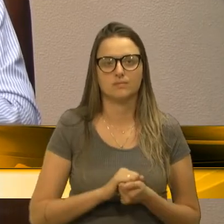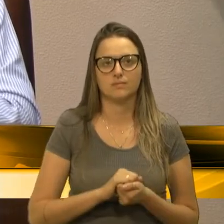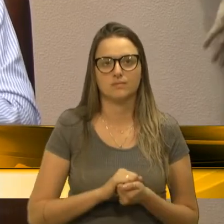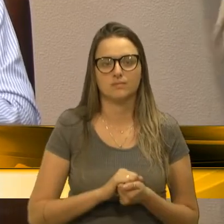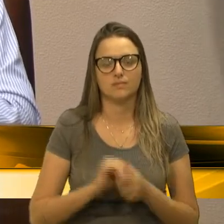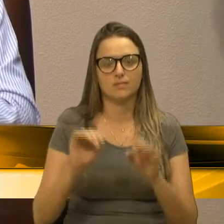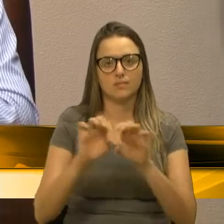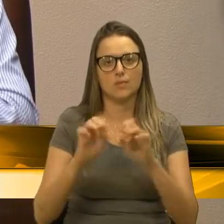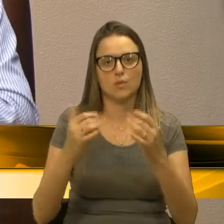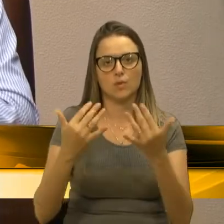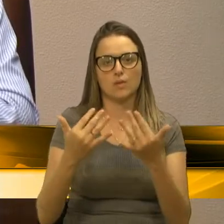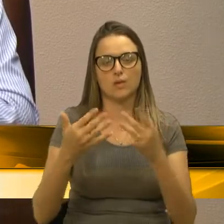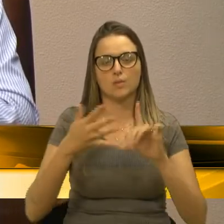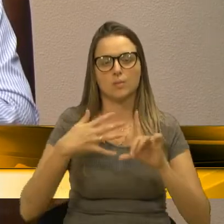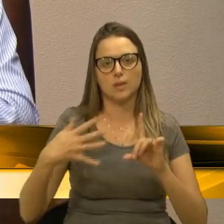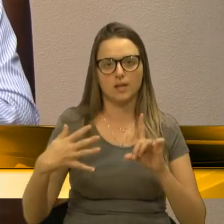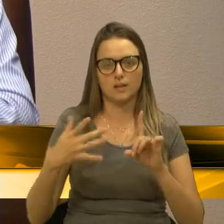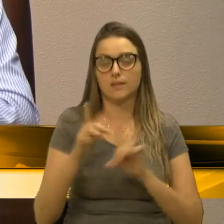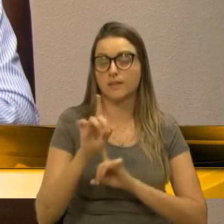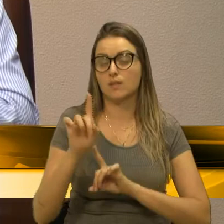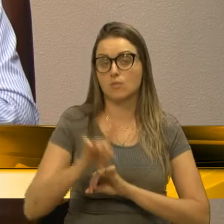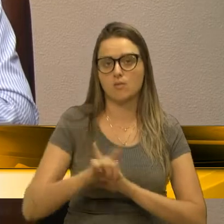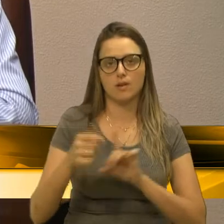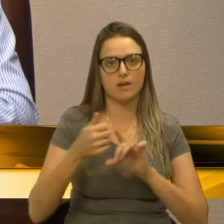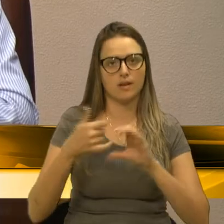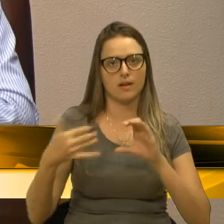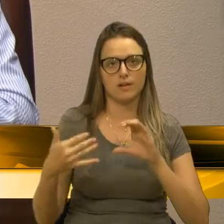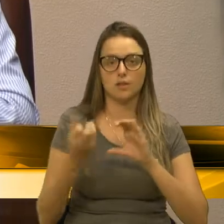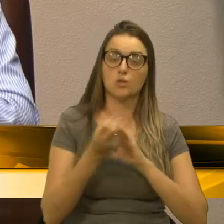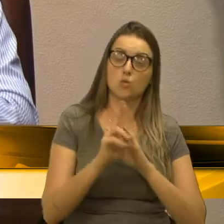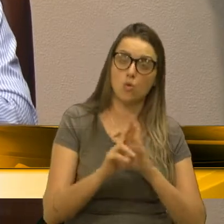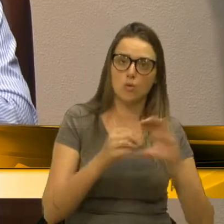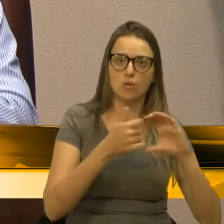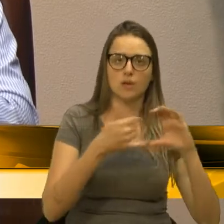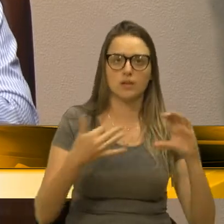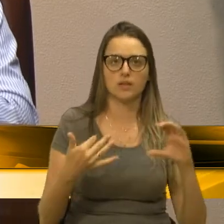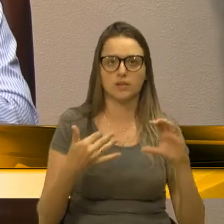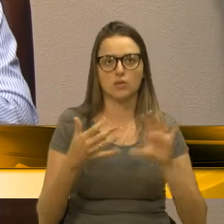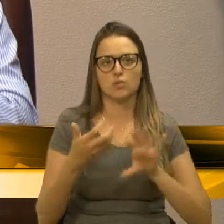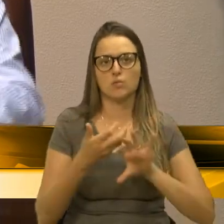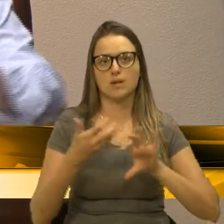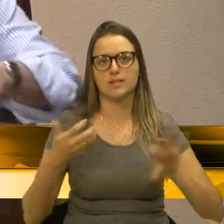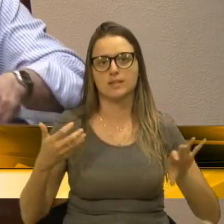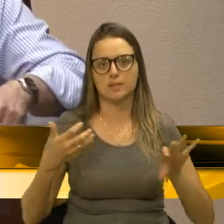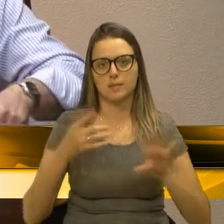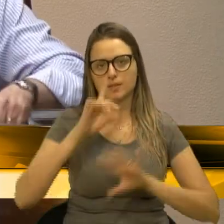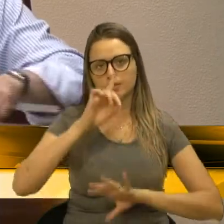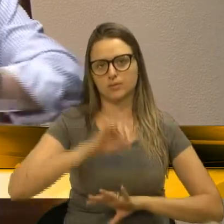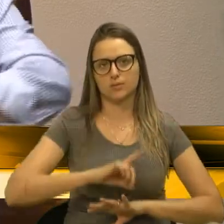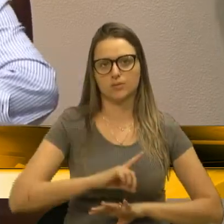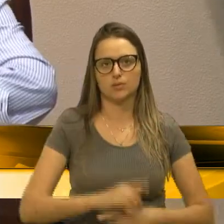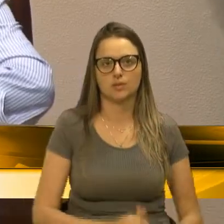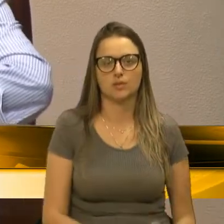evento, parada livre não caracteriza ou caracteriza uma segregação dos direitos?